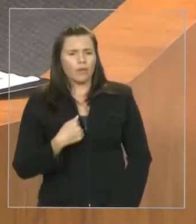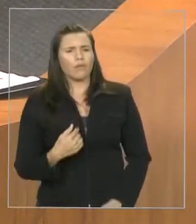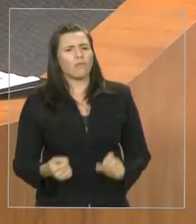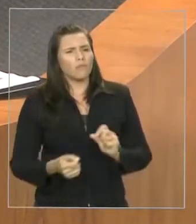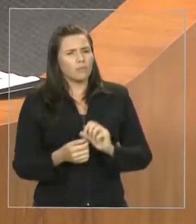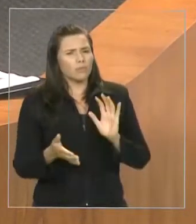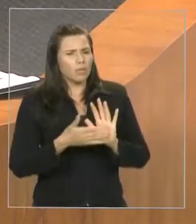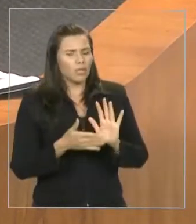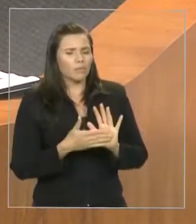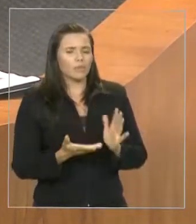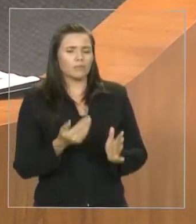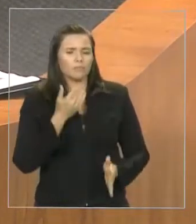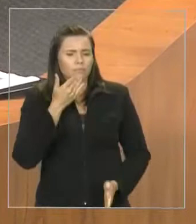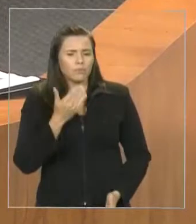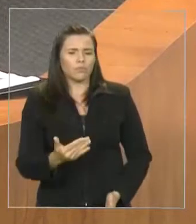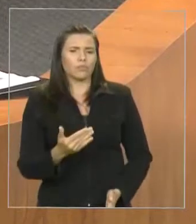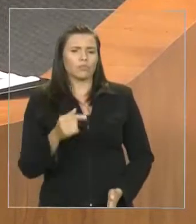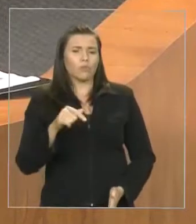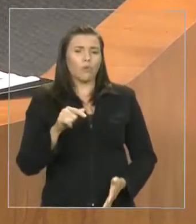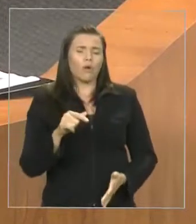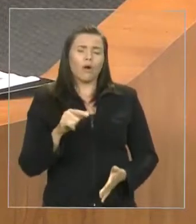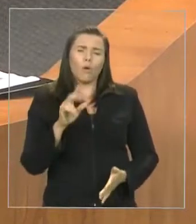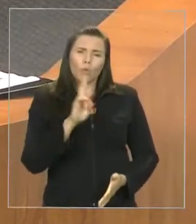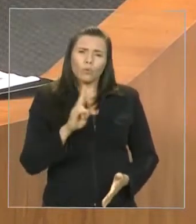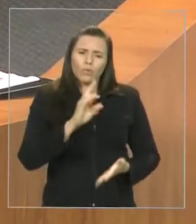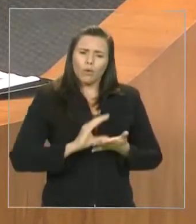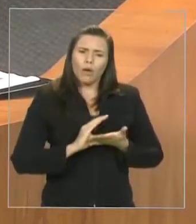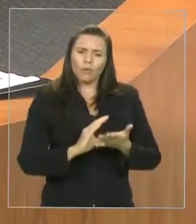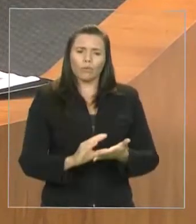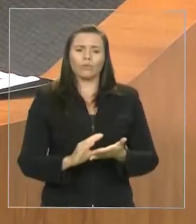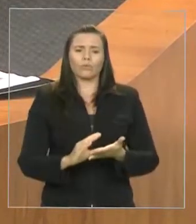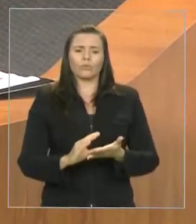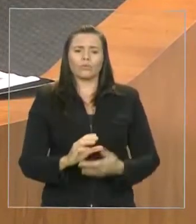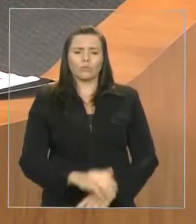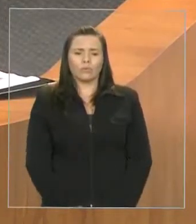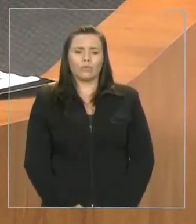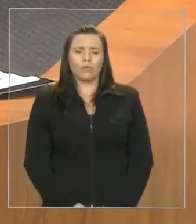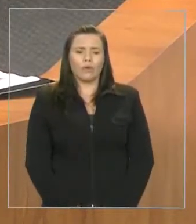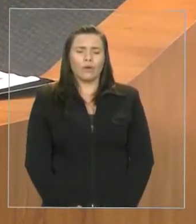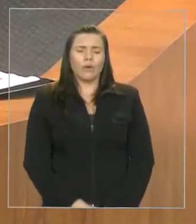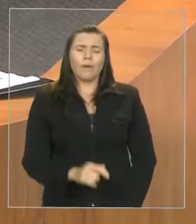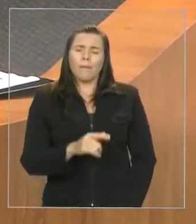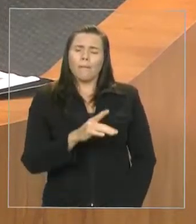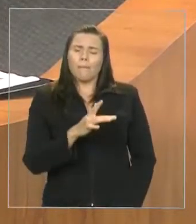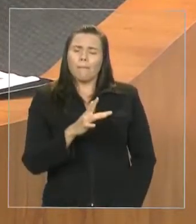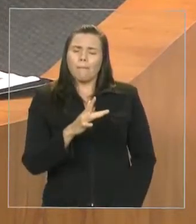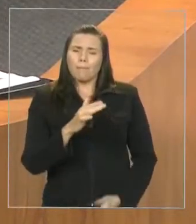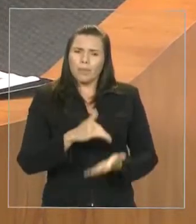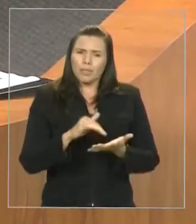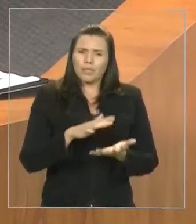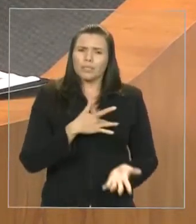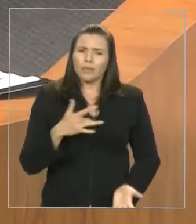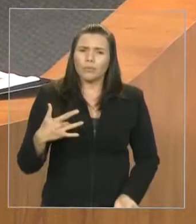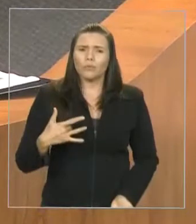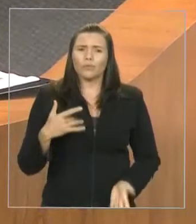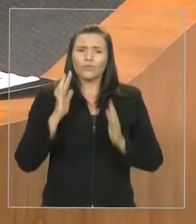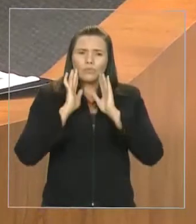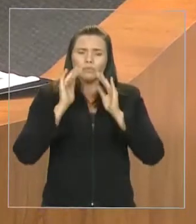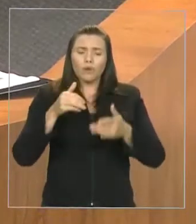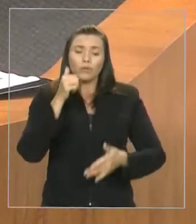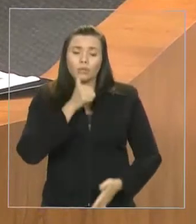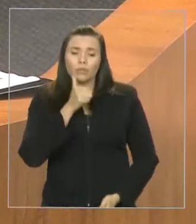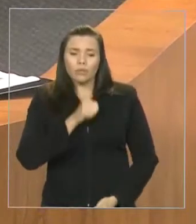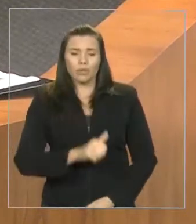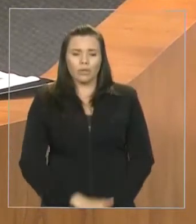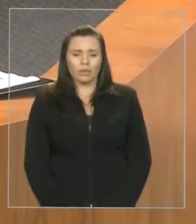para campanhas. Deputada Valéria Macedo, retiraram 6 milhões, deputada Valéria Macedo, da Secretaria da